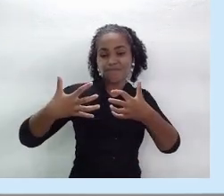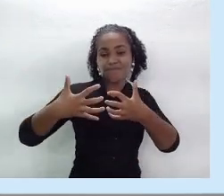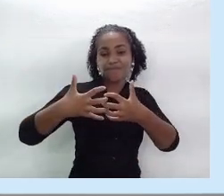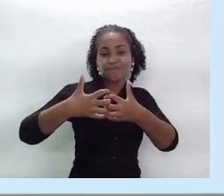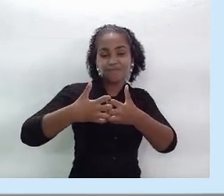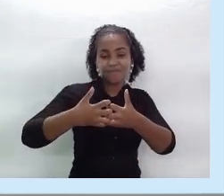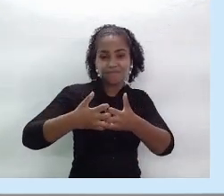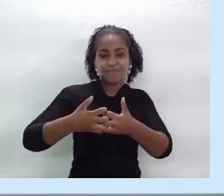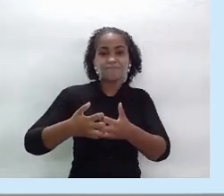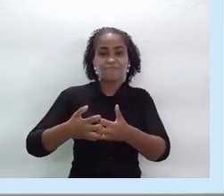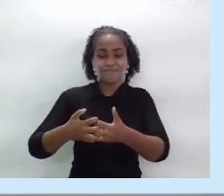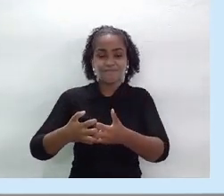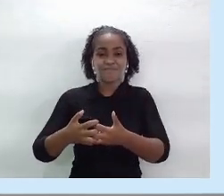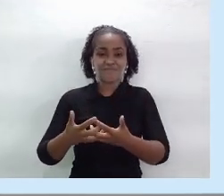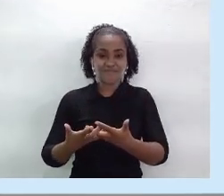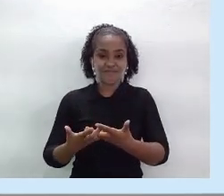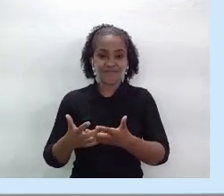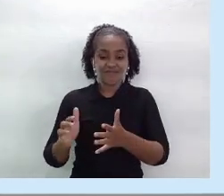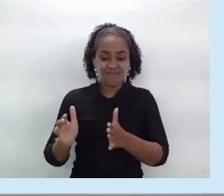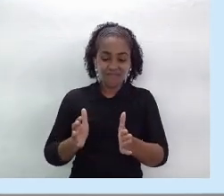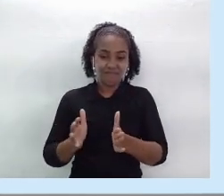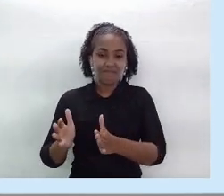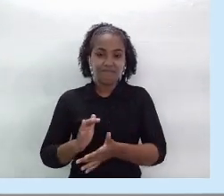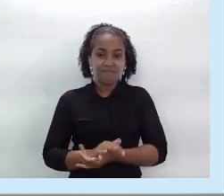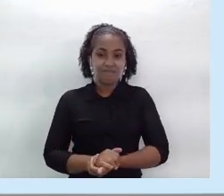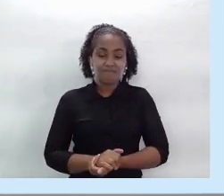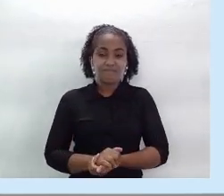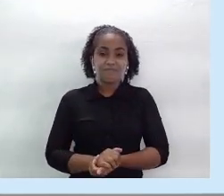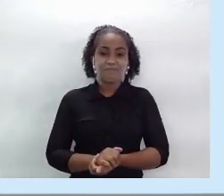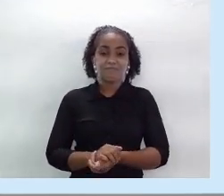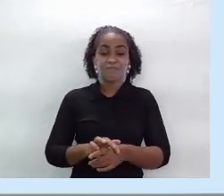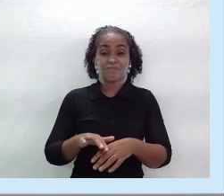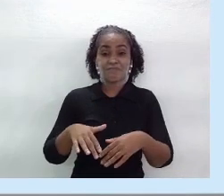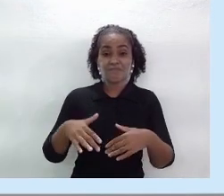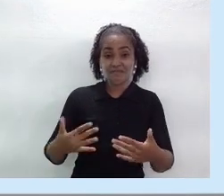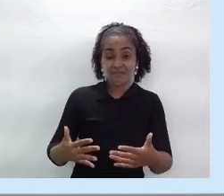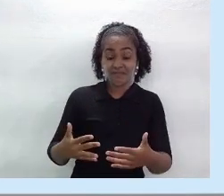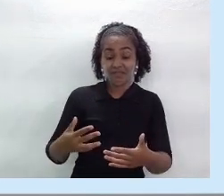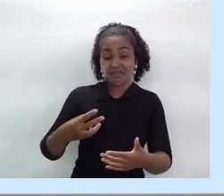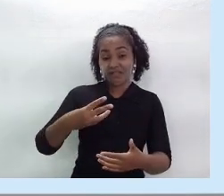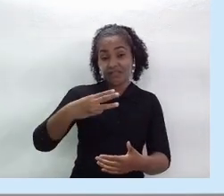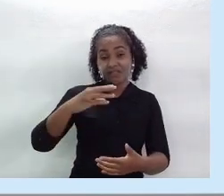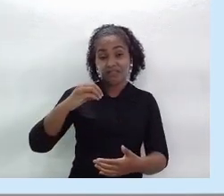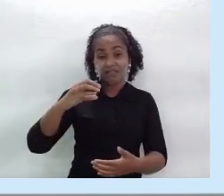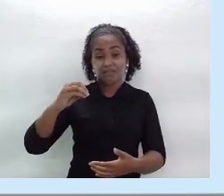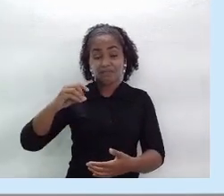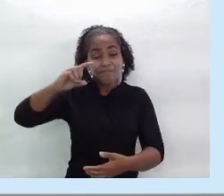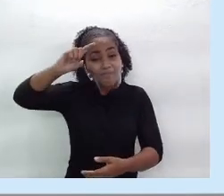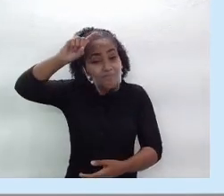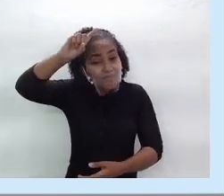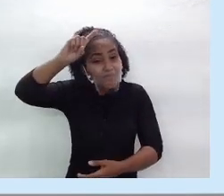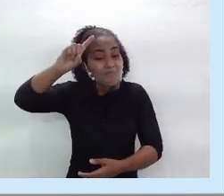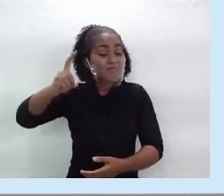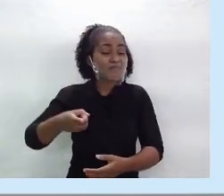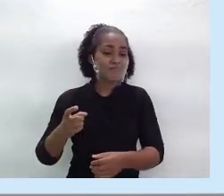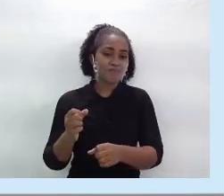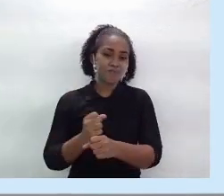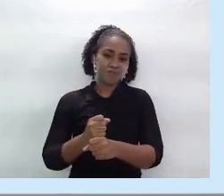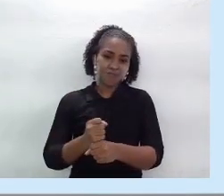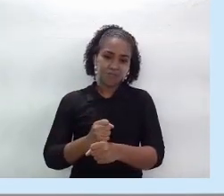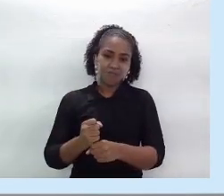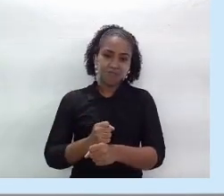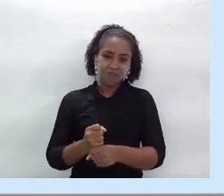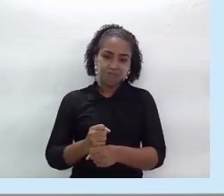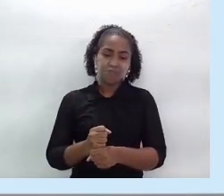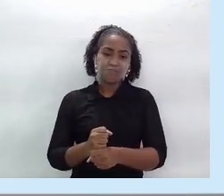eles estavam juntos naquele tempo. Então, há 300 milhões de anos, tanto a América do